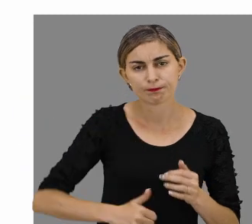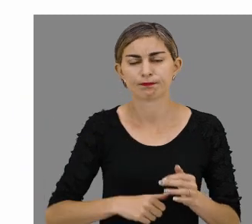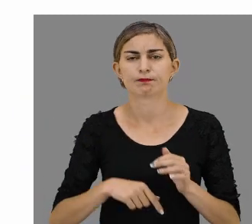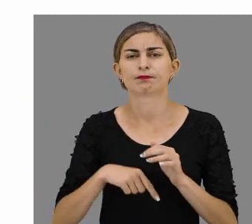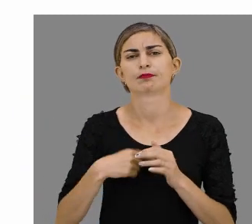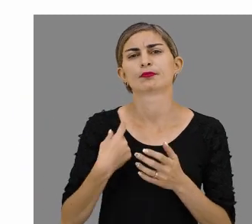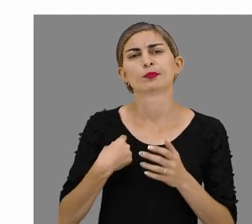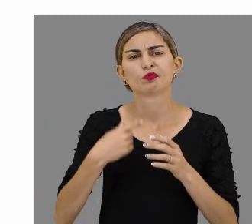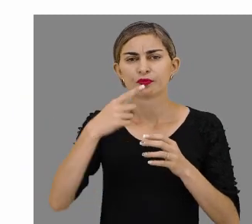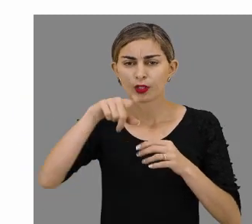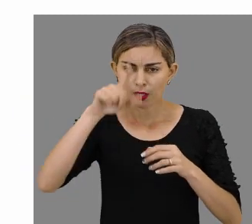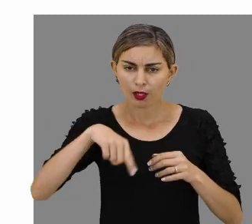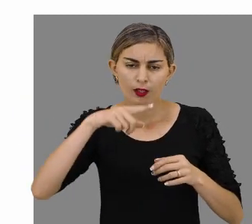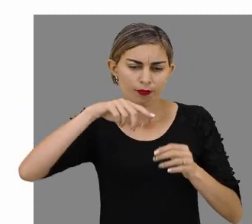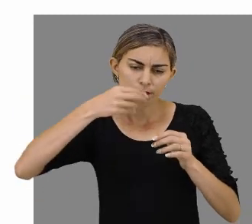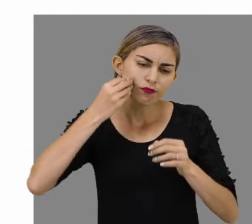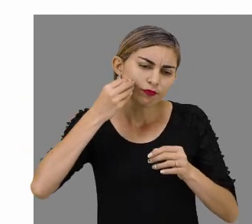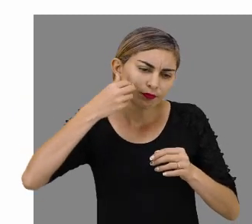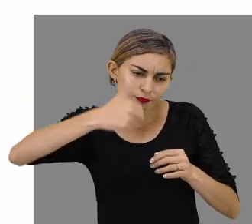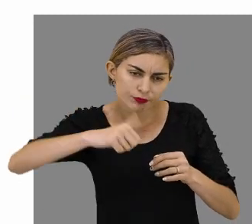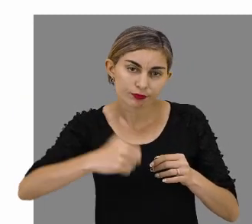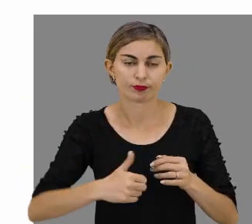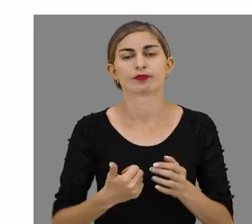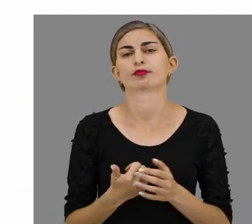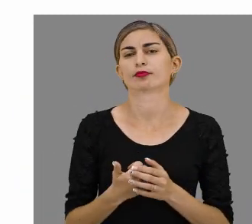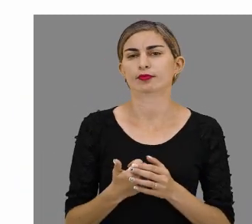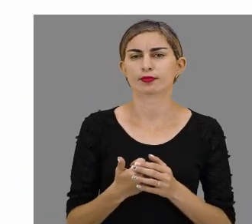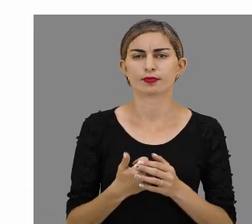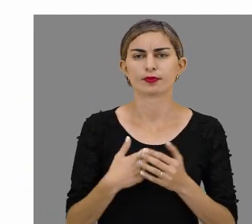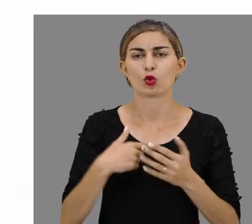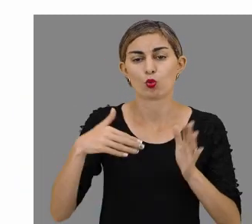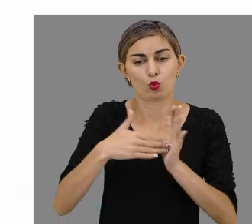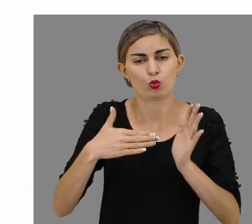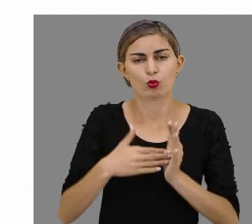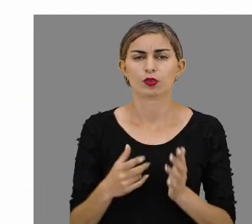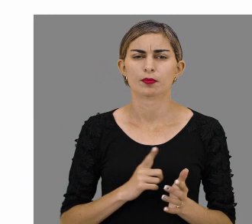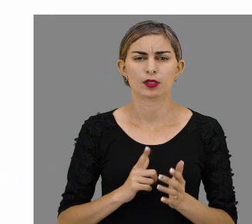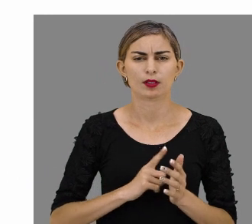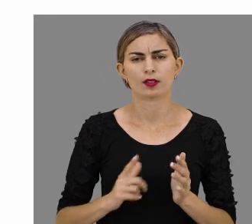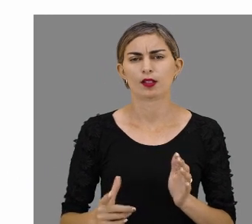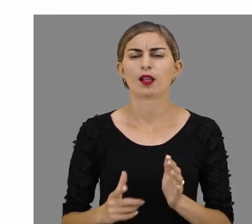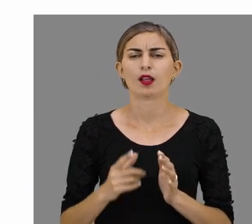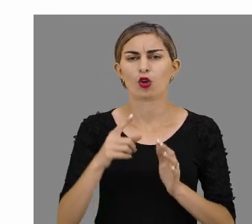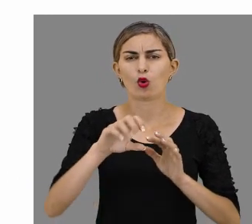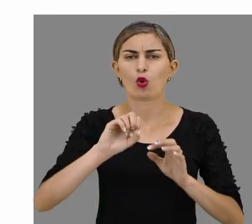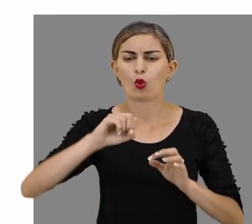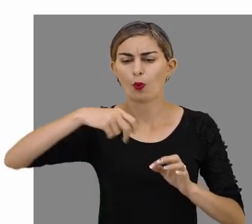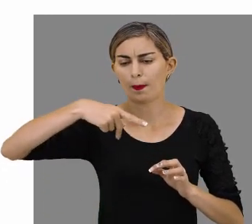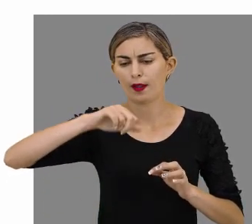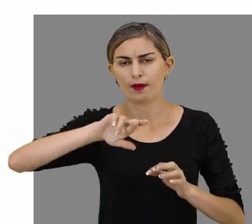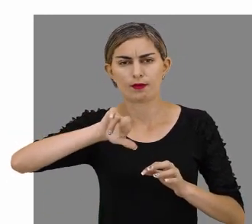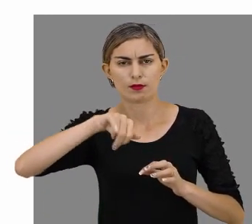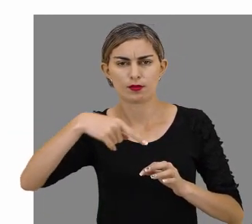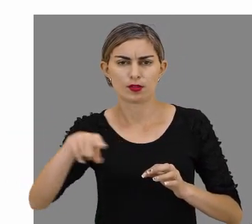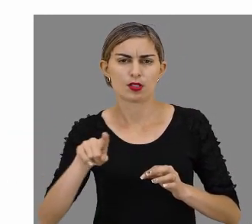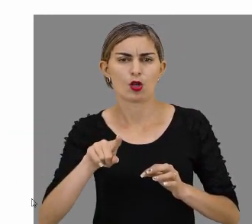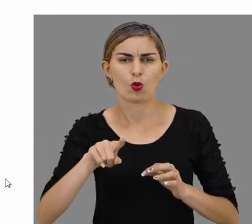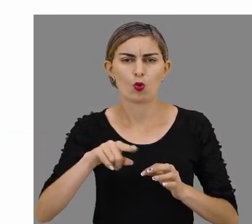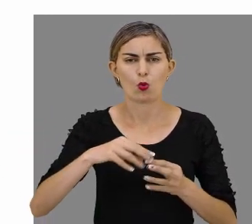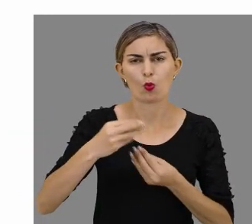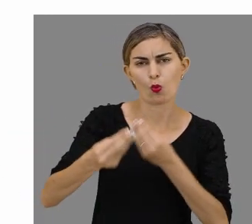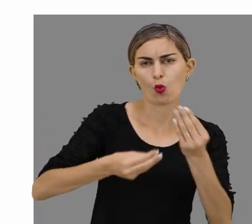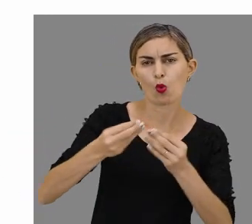testadas. É onde os testadores irão atuar. Por último, nós temos a fase de operação